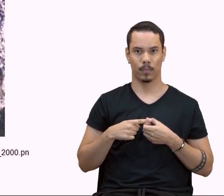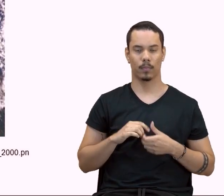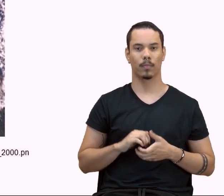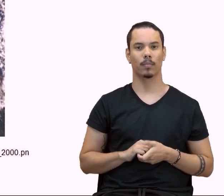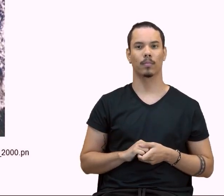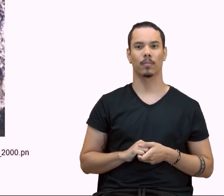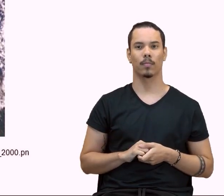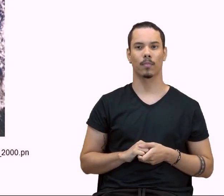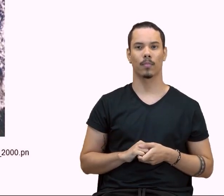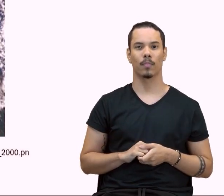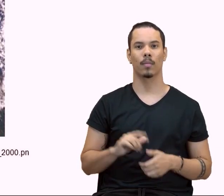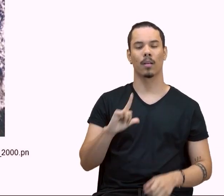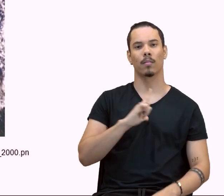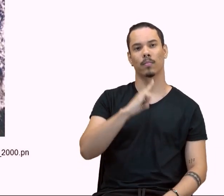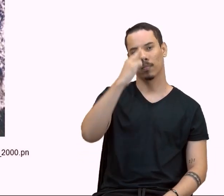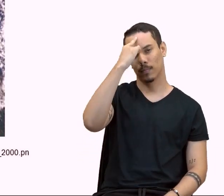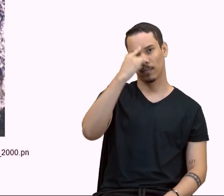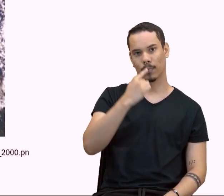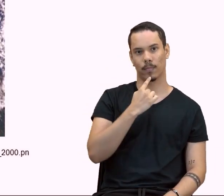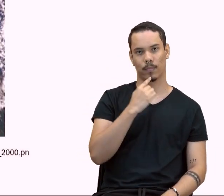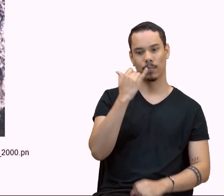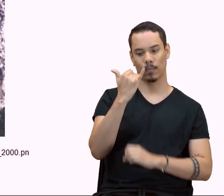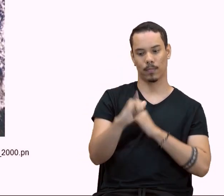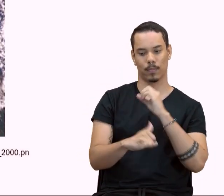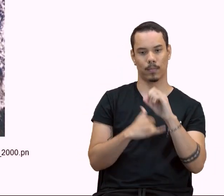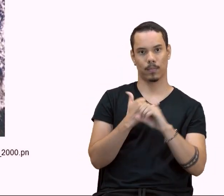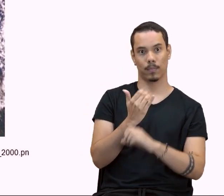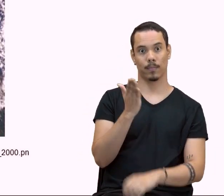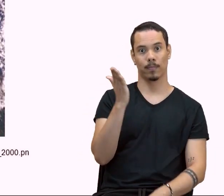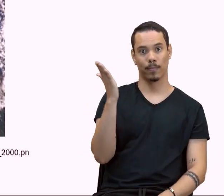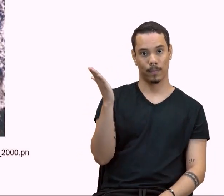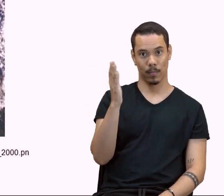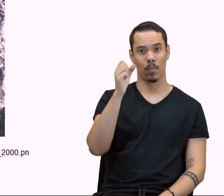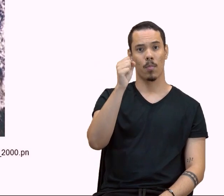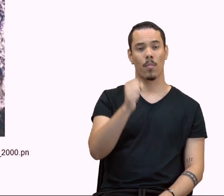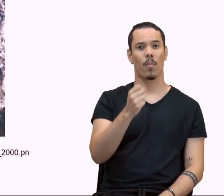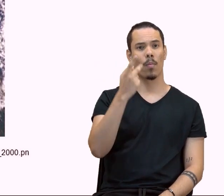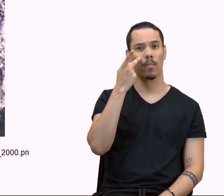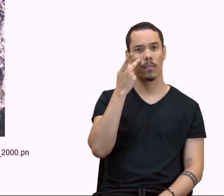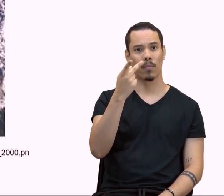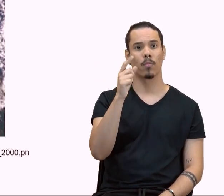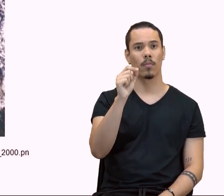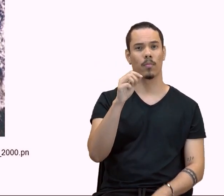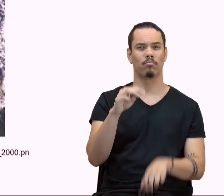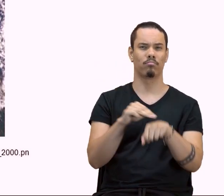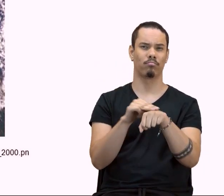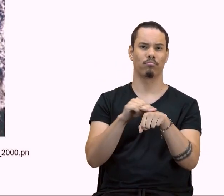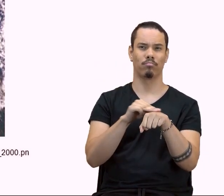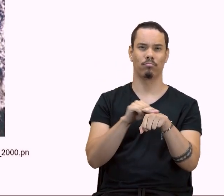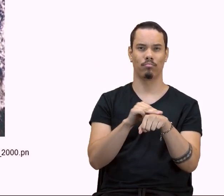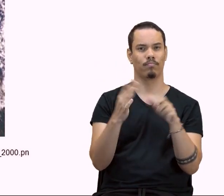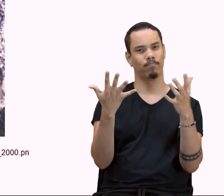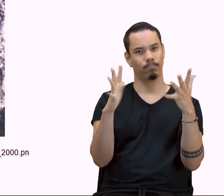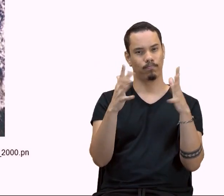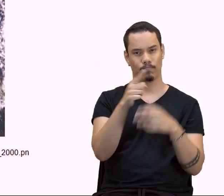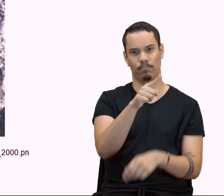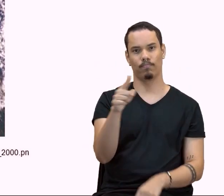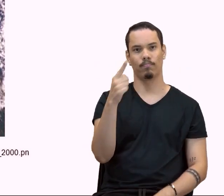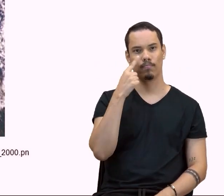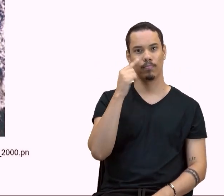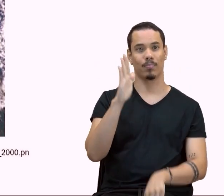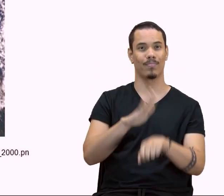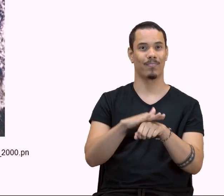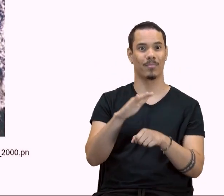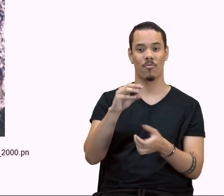Aí a imagem de satélite de 2000. Vocês podem ver, galera, que essa parte aí mais marrom, deve estar aparecendo assim para você, é a parte mais desmatada